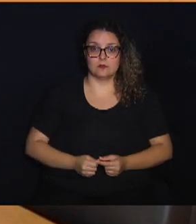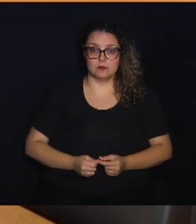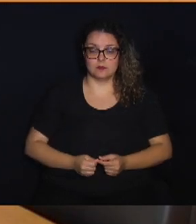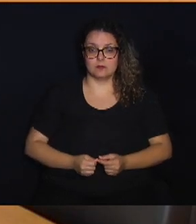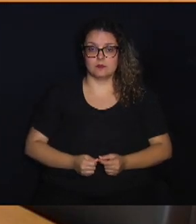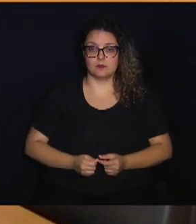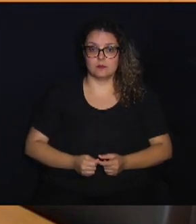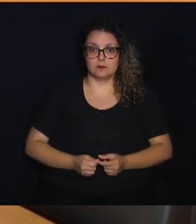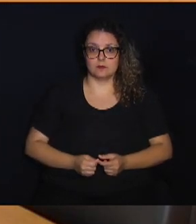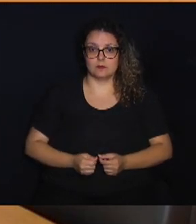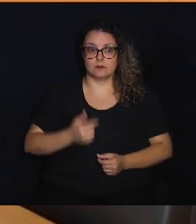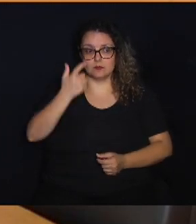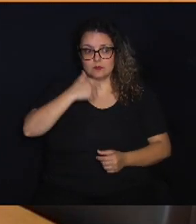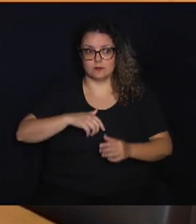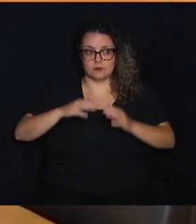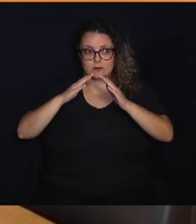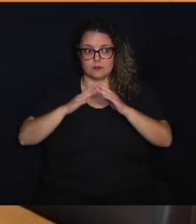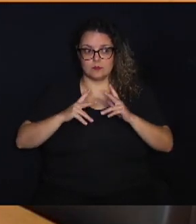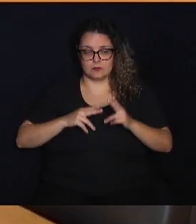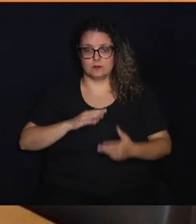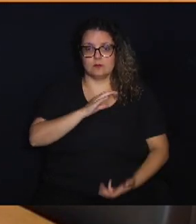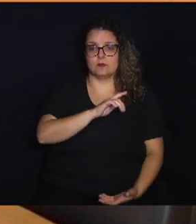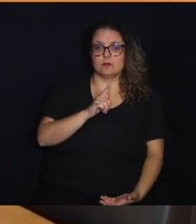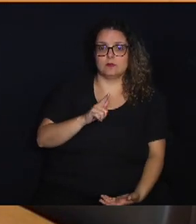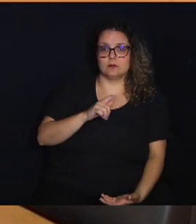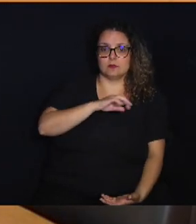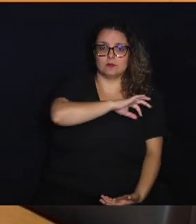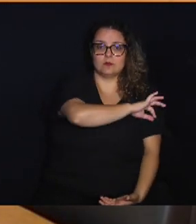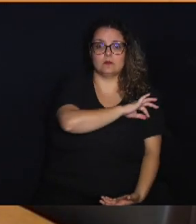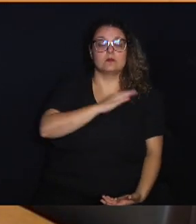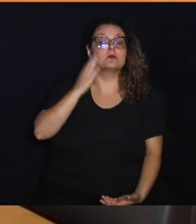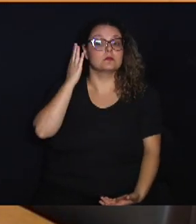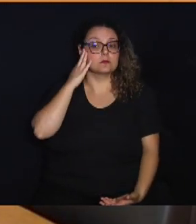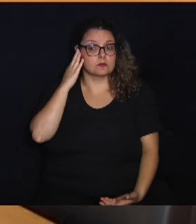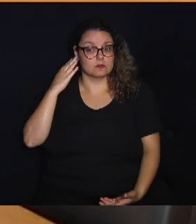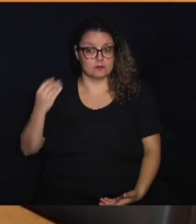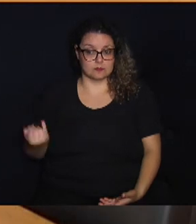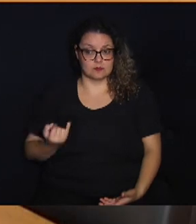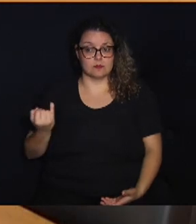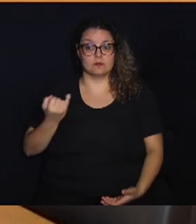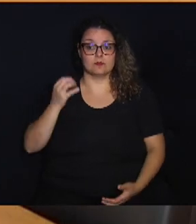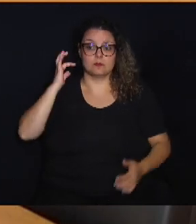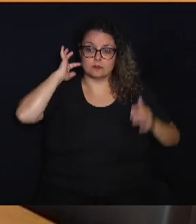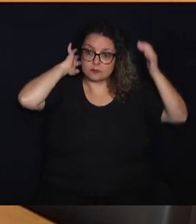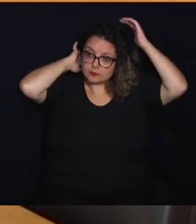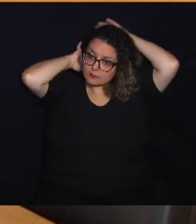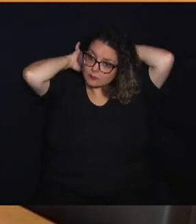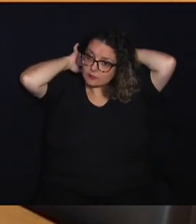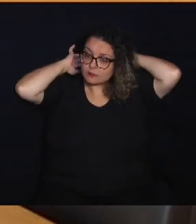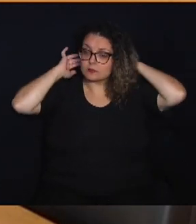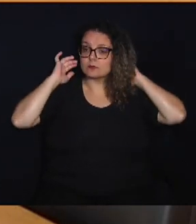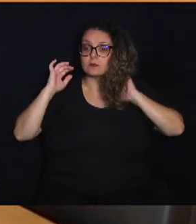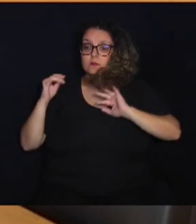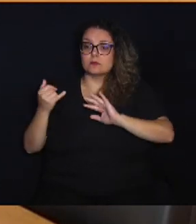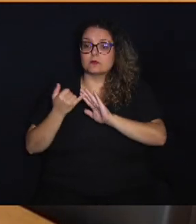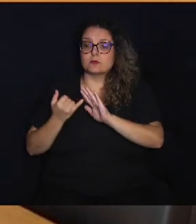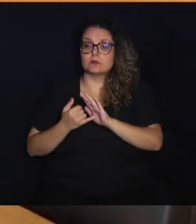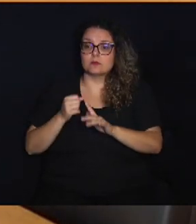como morador do Campo Grande, da periferia da cidade, sei a importância das entidades socioassistenciais.